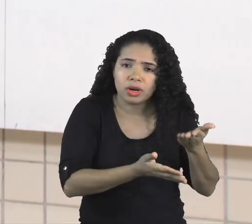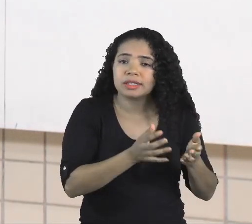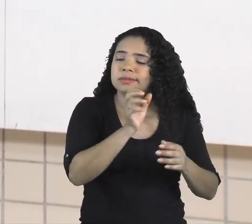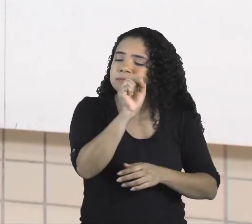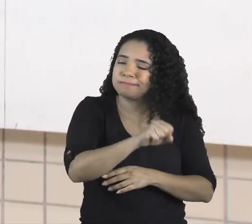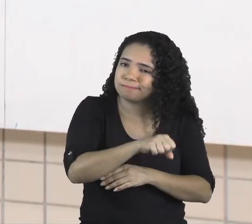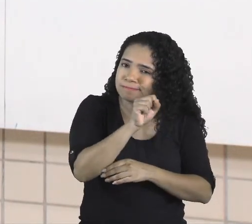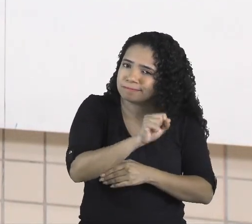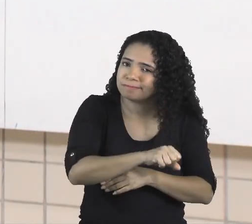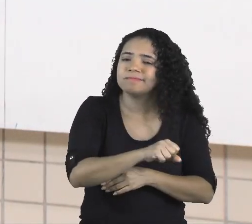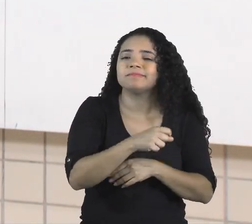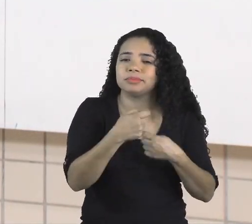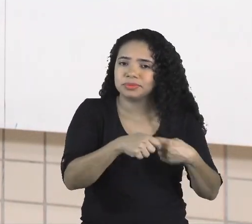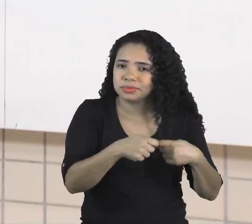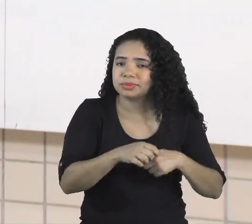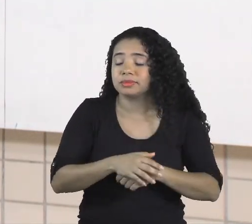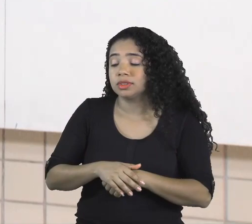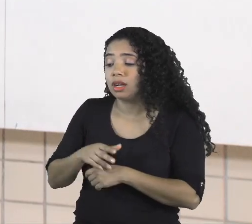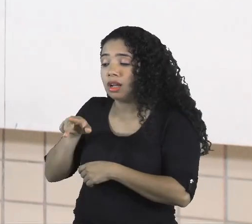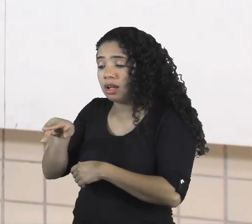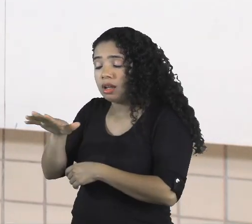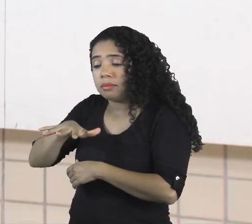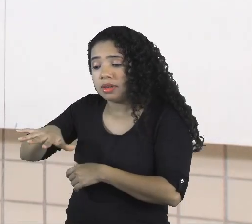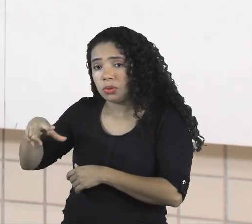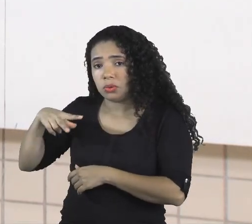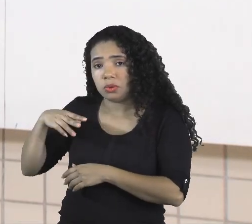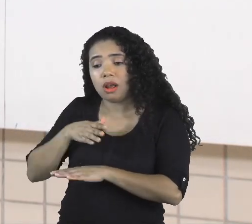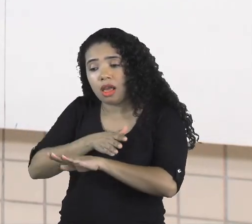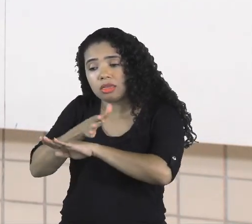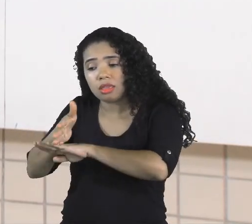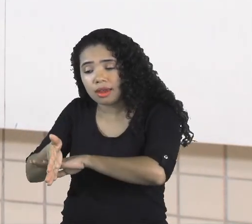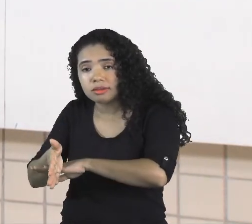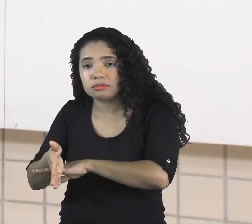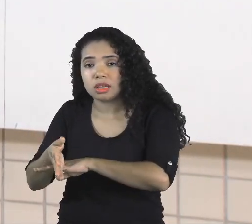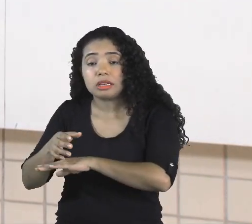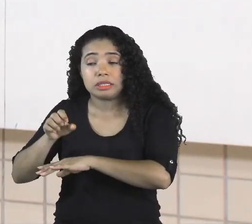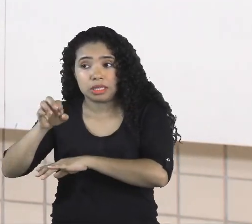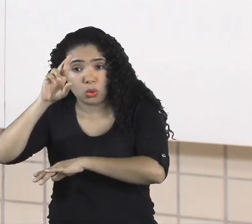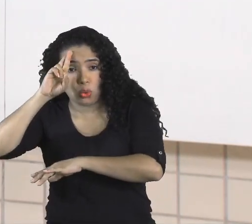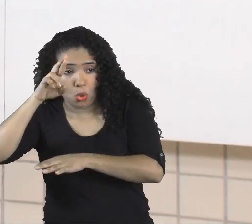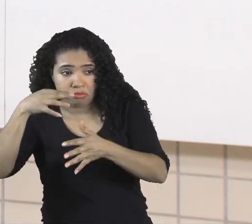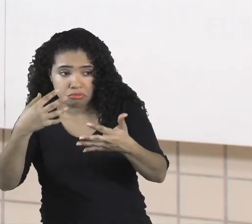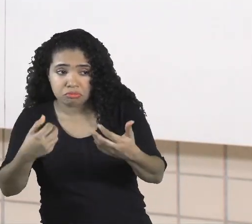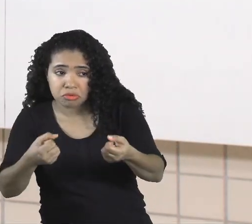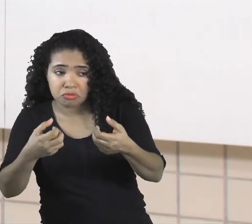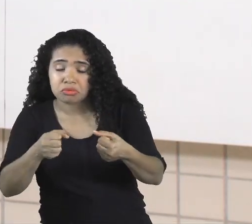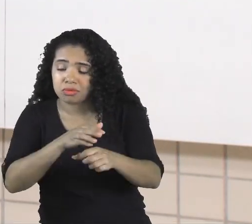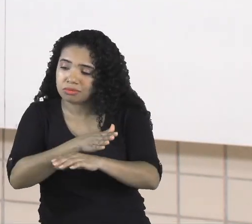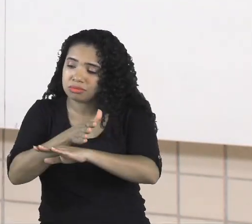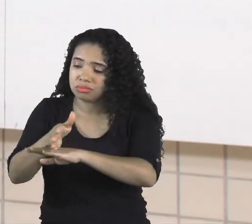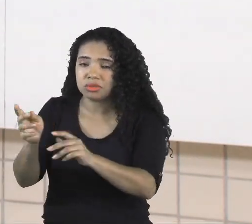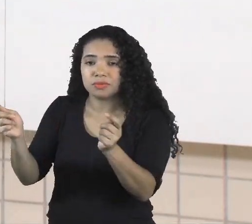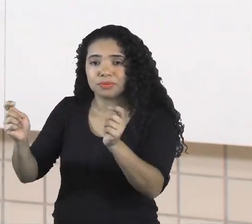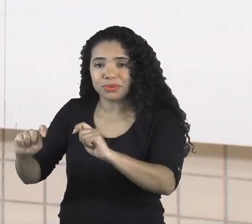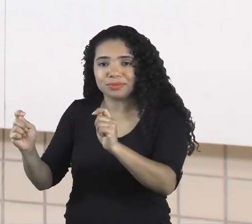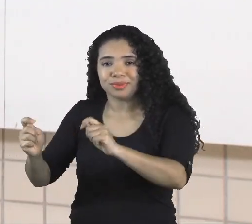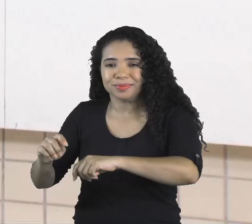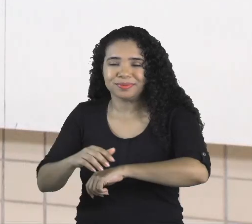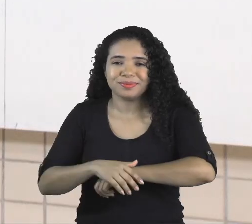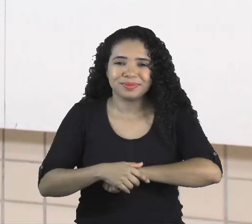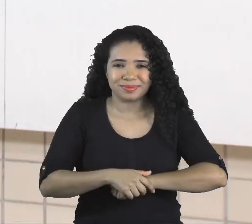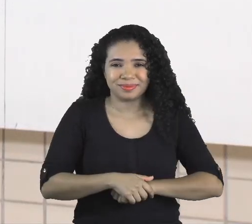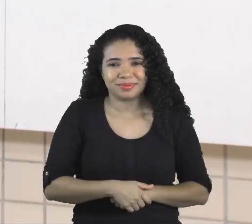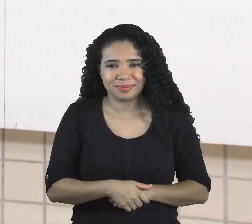Sim. Patrimônio privado, você tem acesso à medida em que o proprietário, o dono, te dá